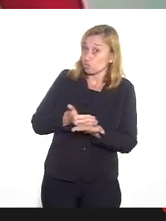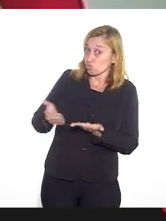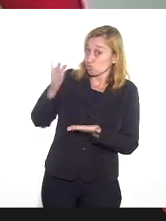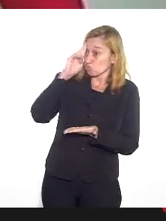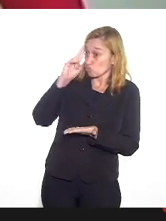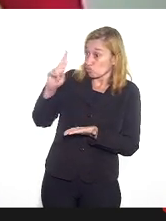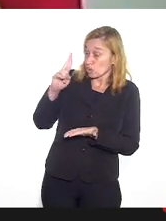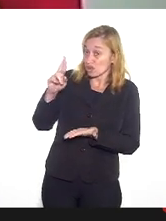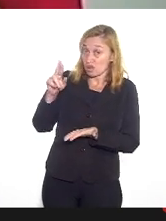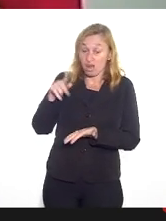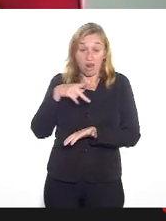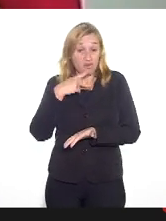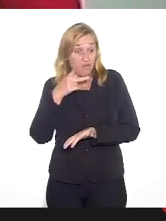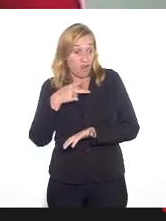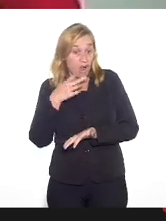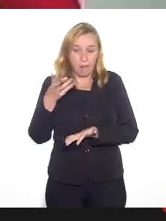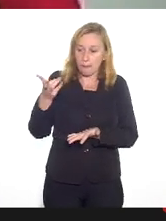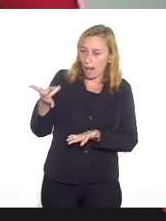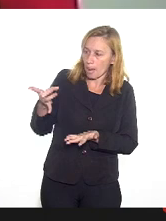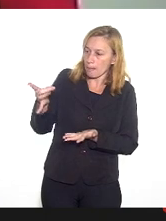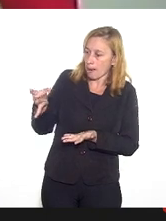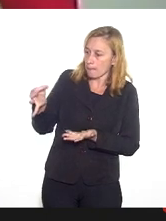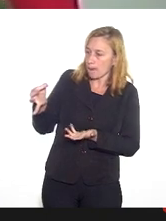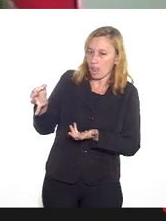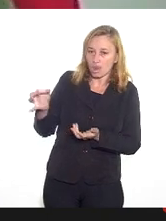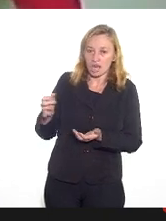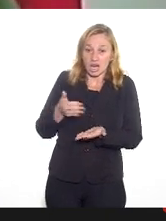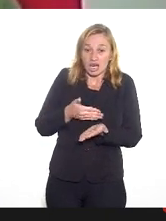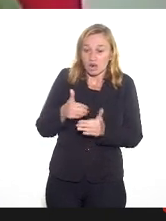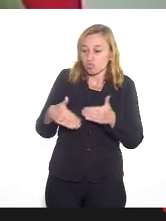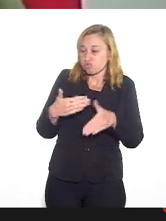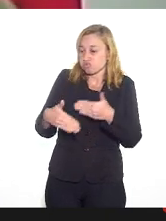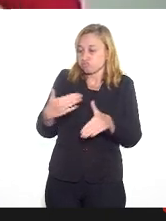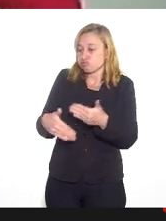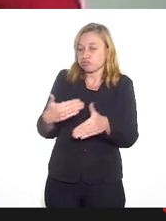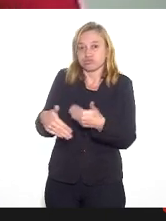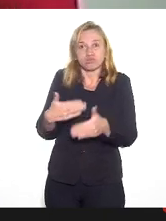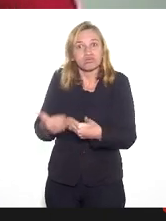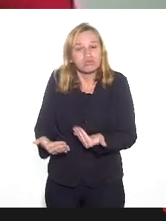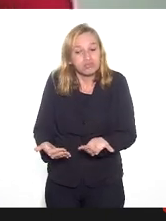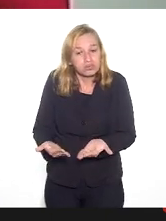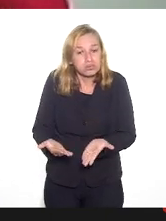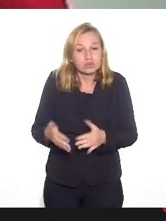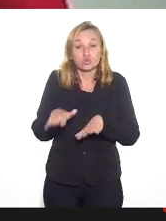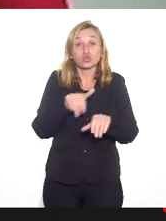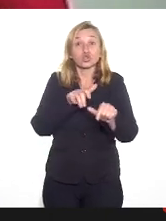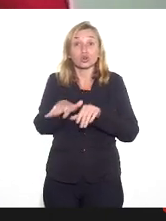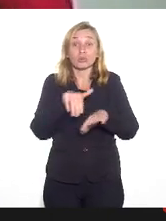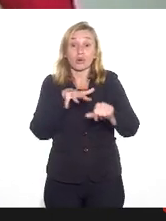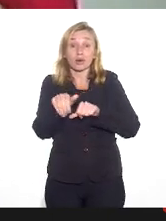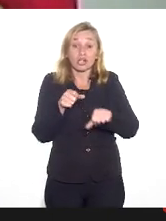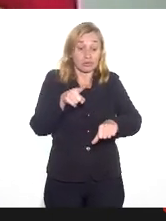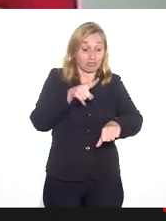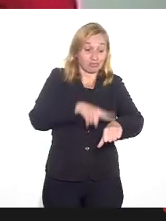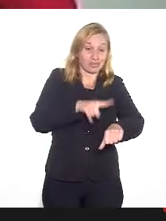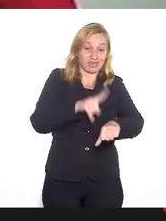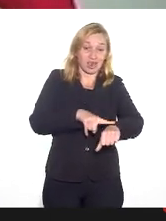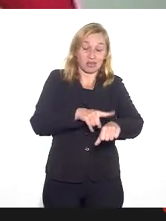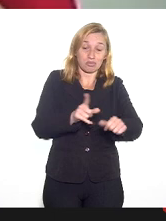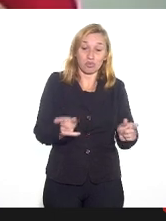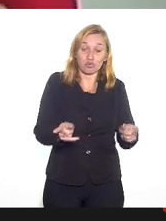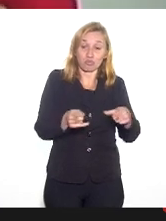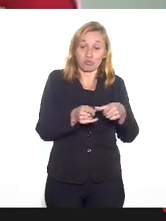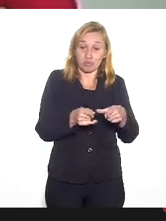a apontar a trajetória, né, para fazer um chamamento temporário,